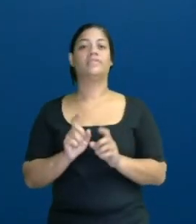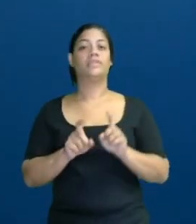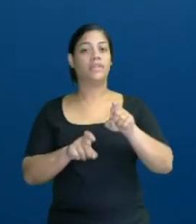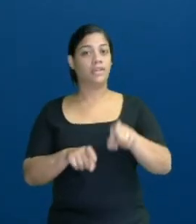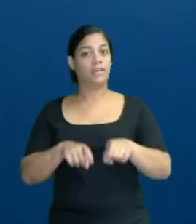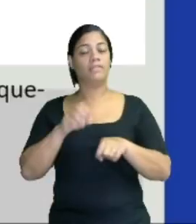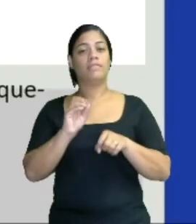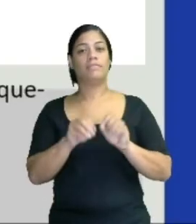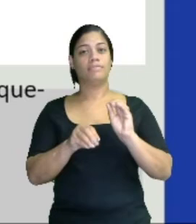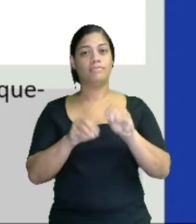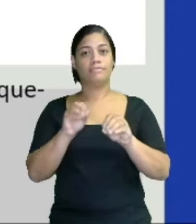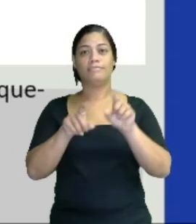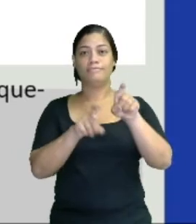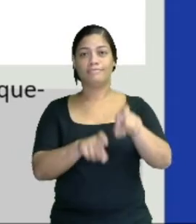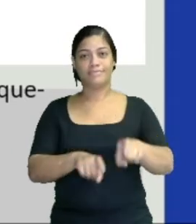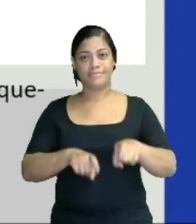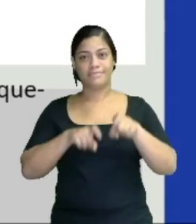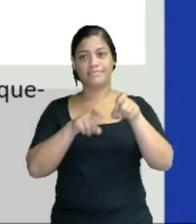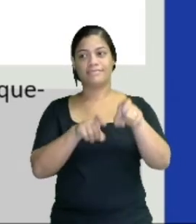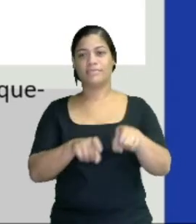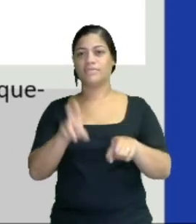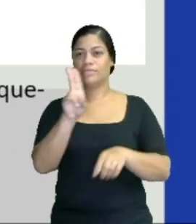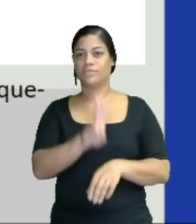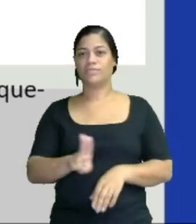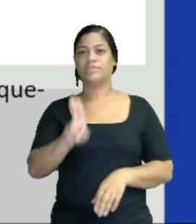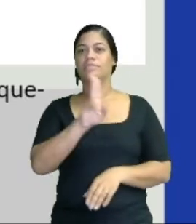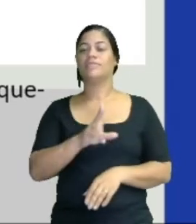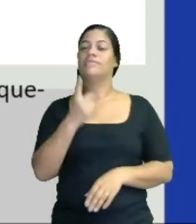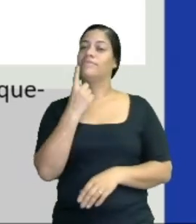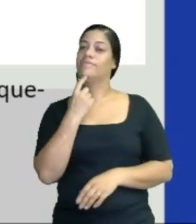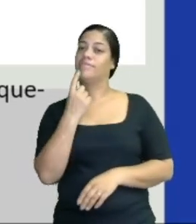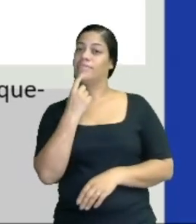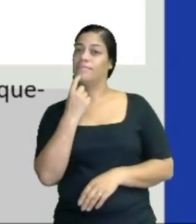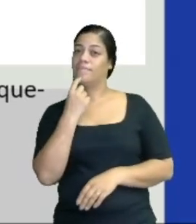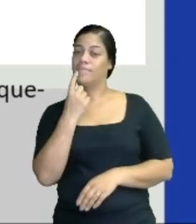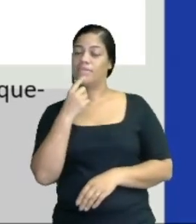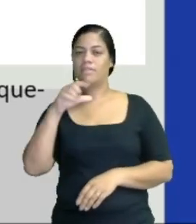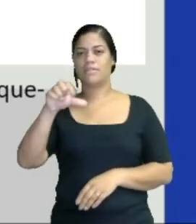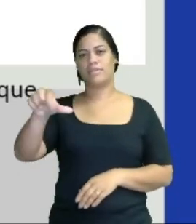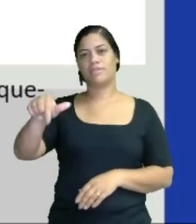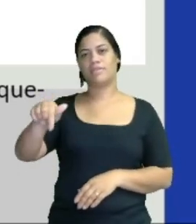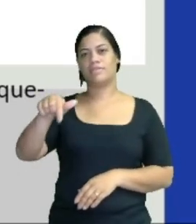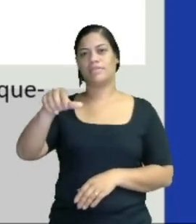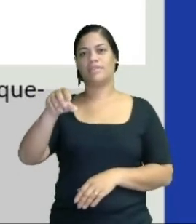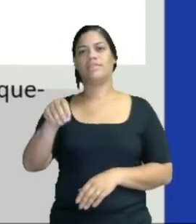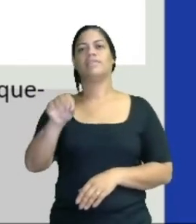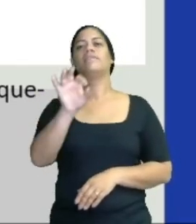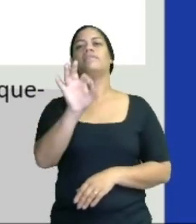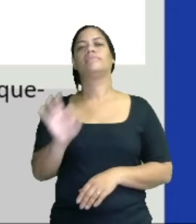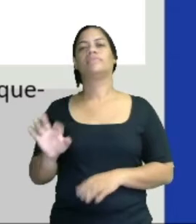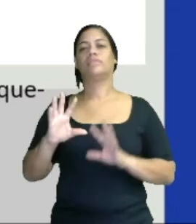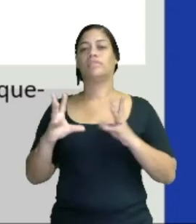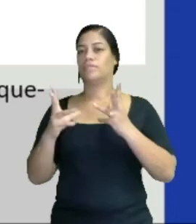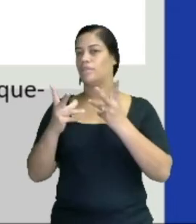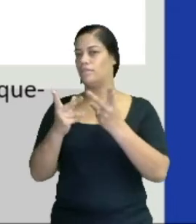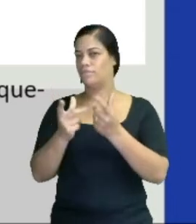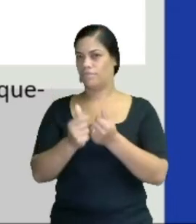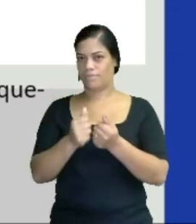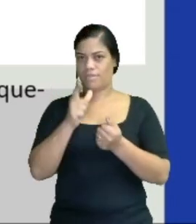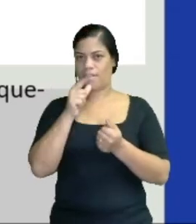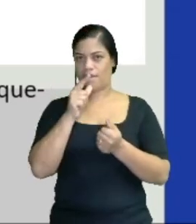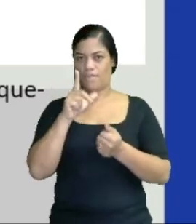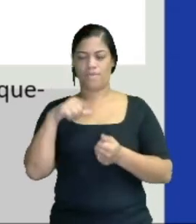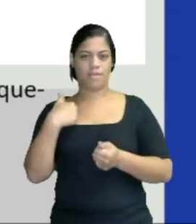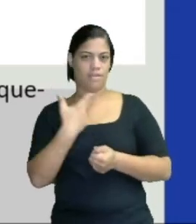agricultura, que é essa parte vermelha que vocês estão vendo. Então, 70% de toda a água que a gente